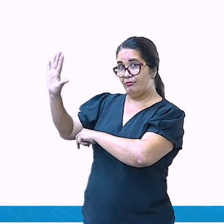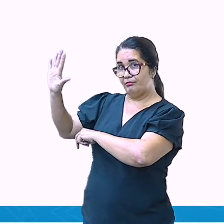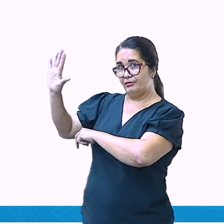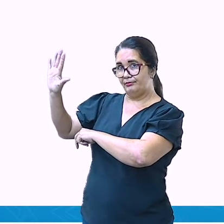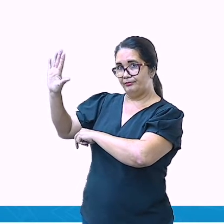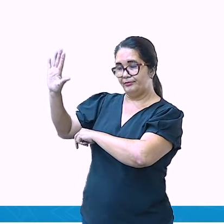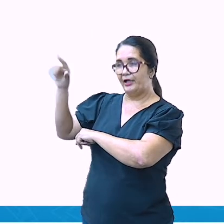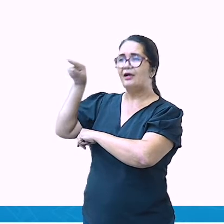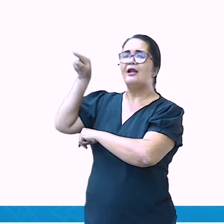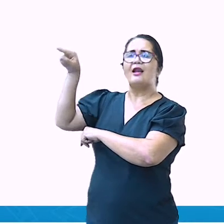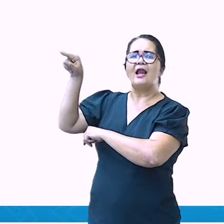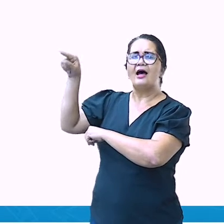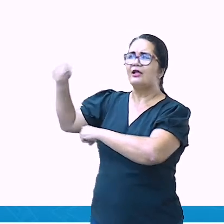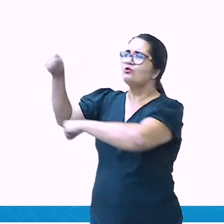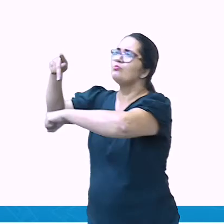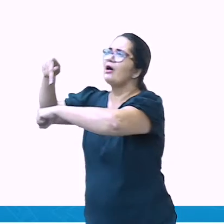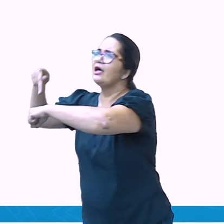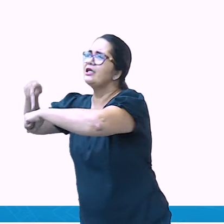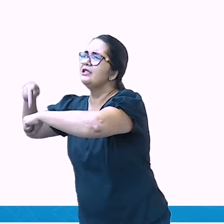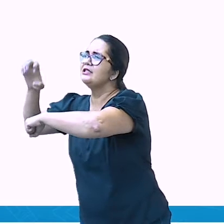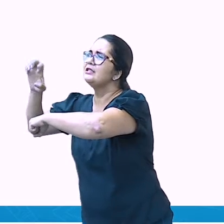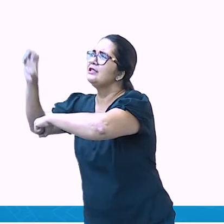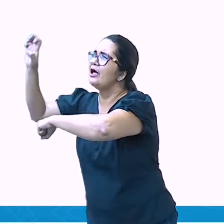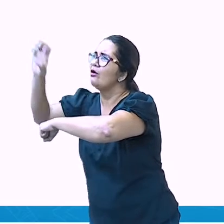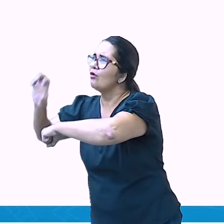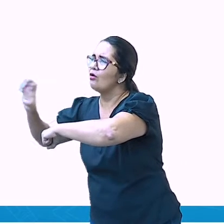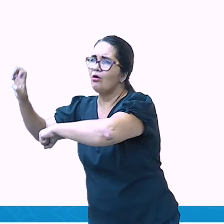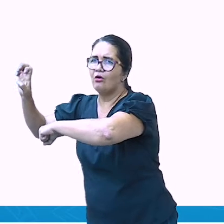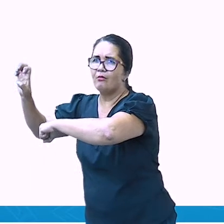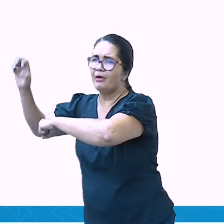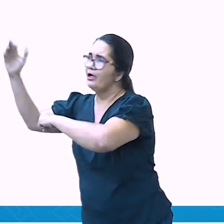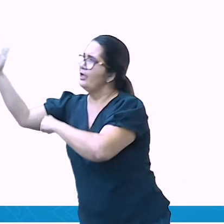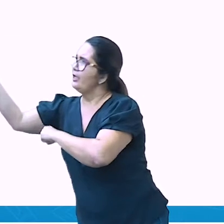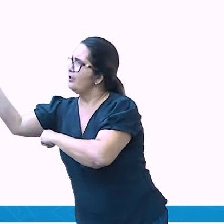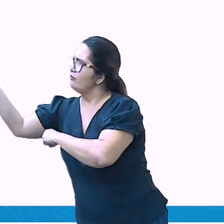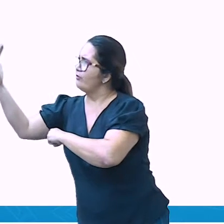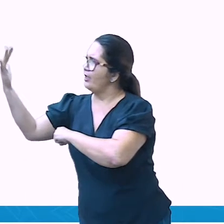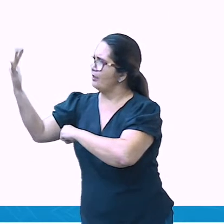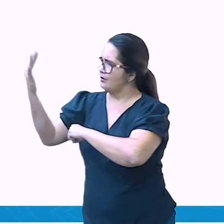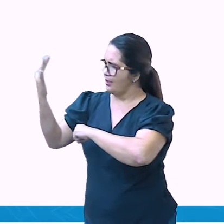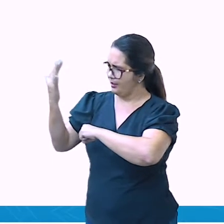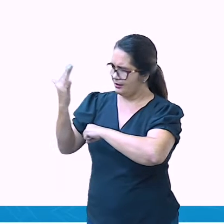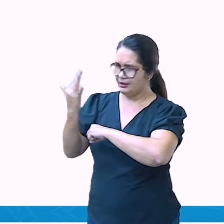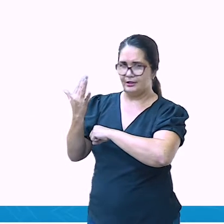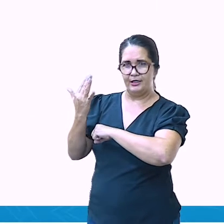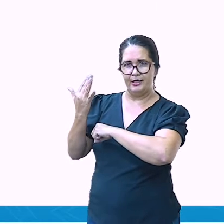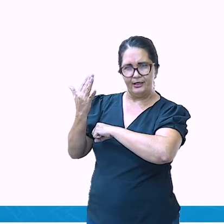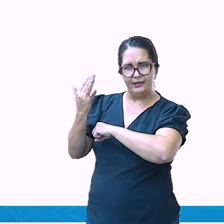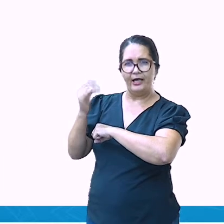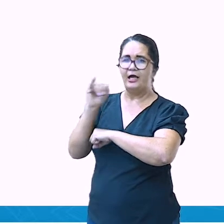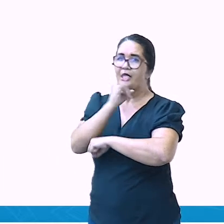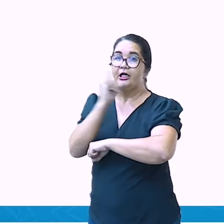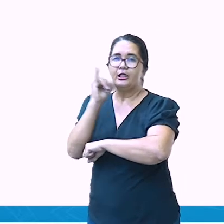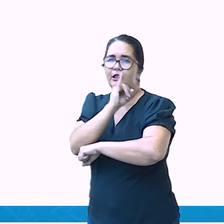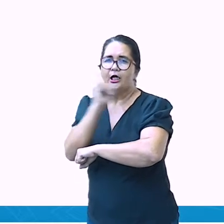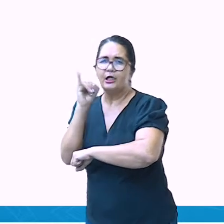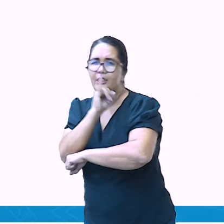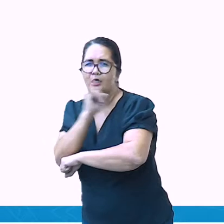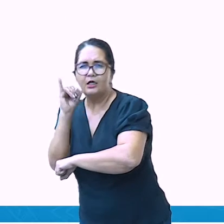os europeus vieram para esse local, especificamente a maioria italianos, alemães